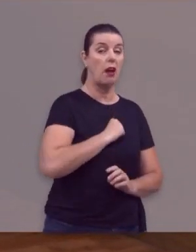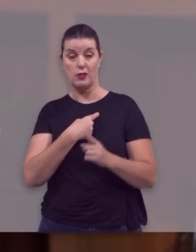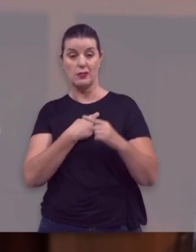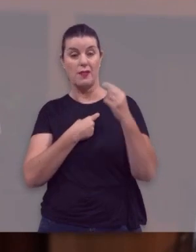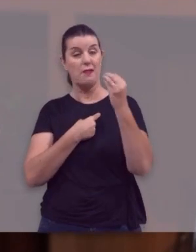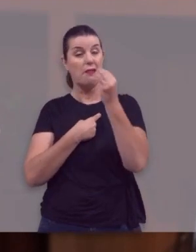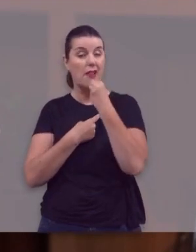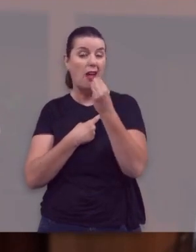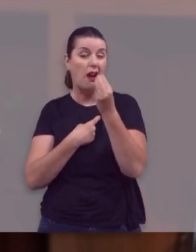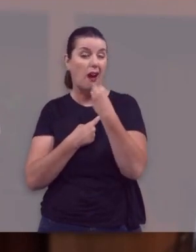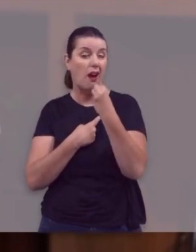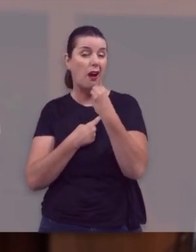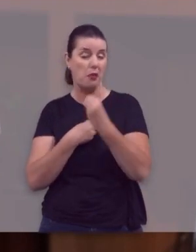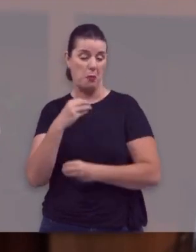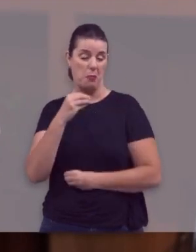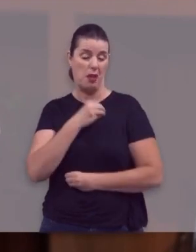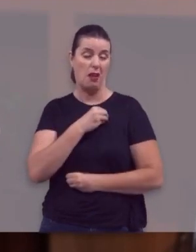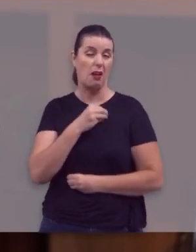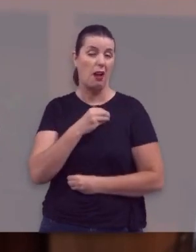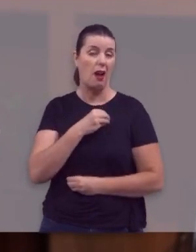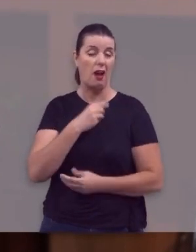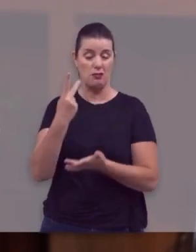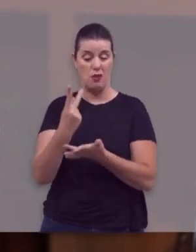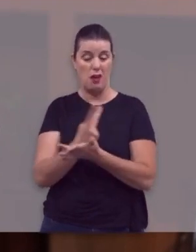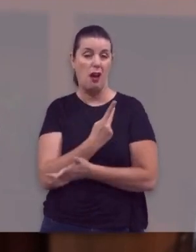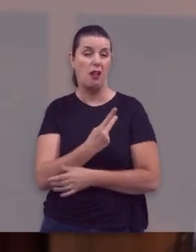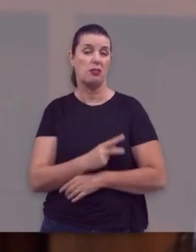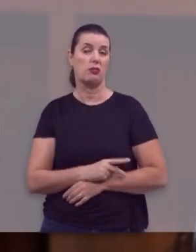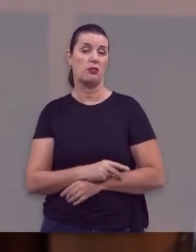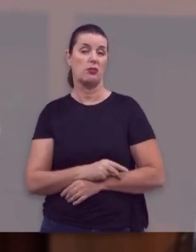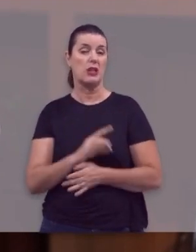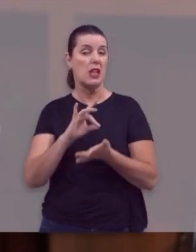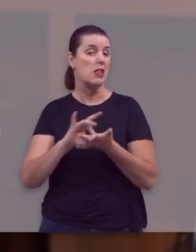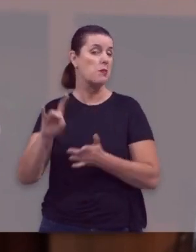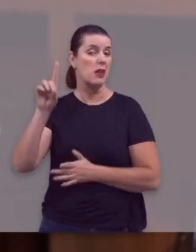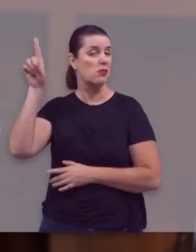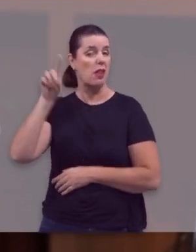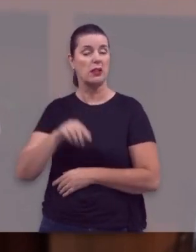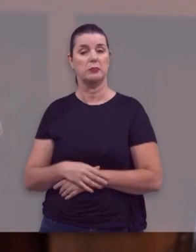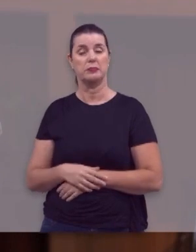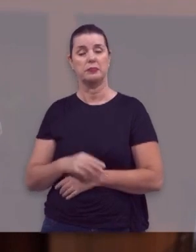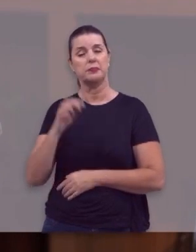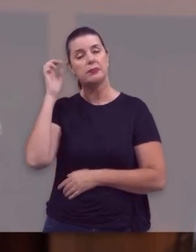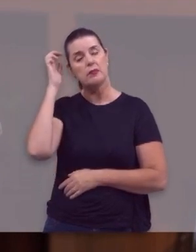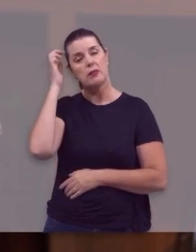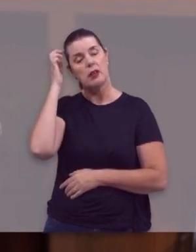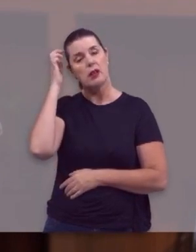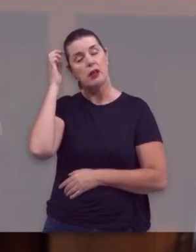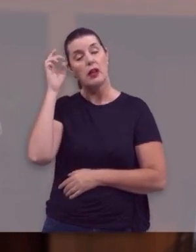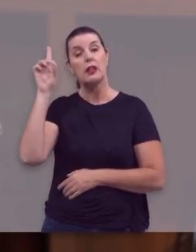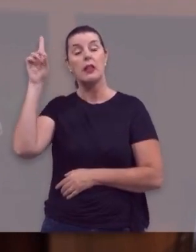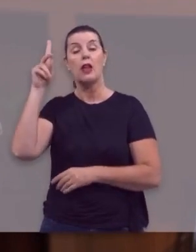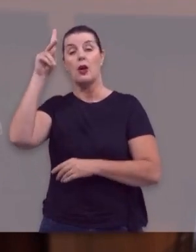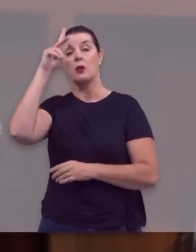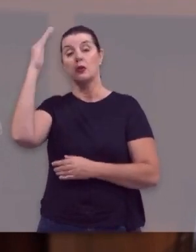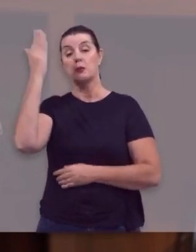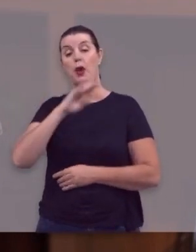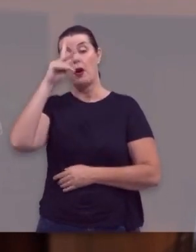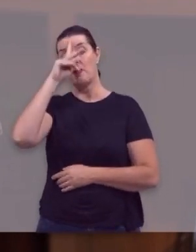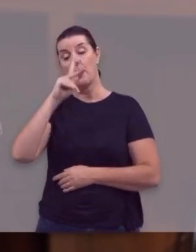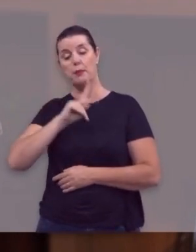Entendemos que a Bíblia é o livro de Deus, inspirado pelo Espírito Santo, contendo a revelação